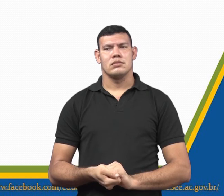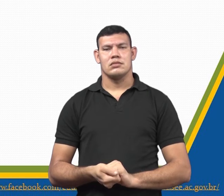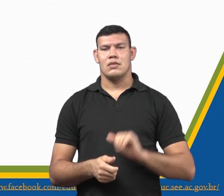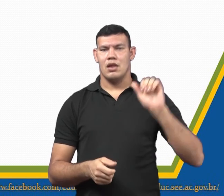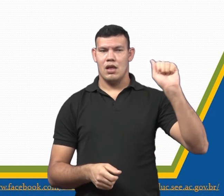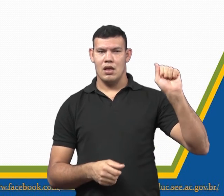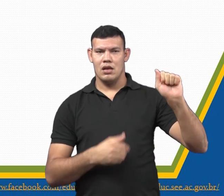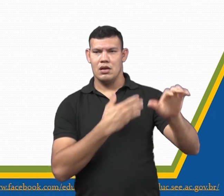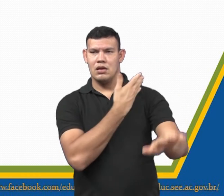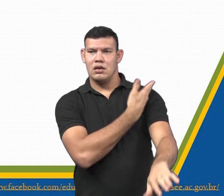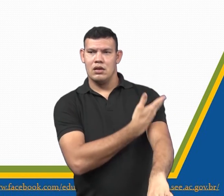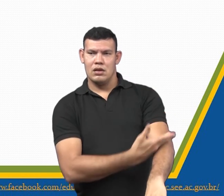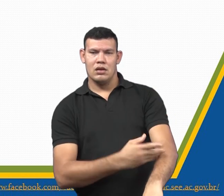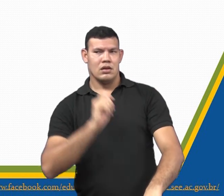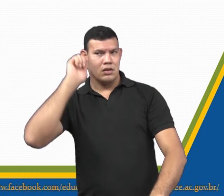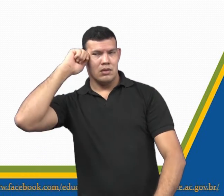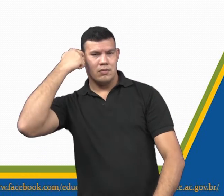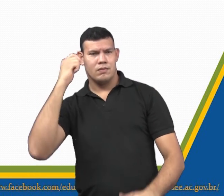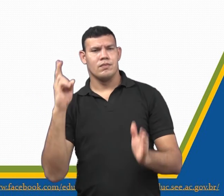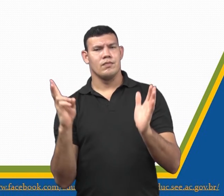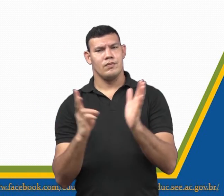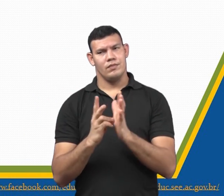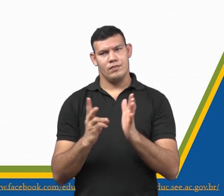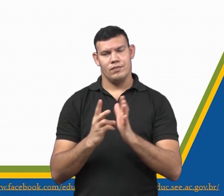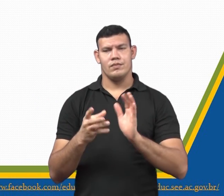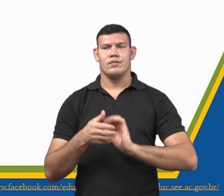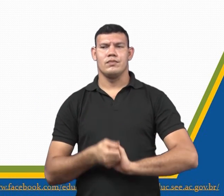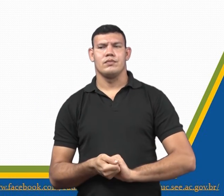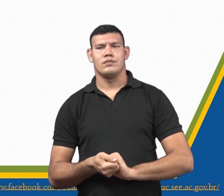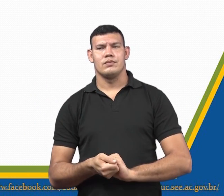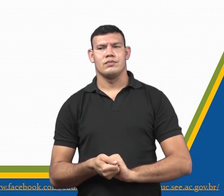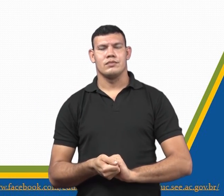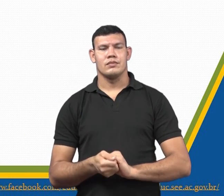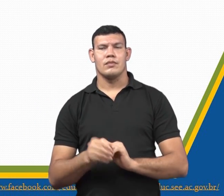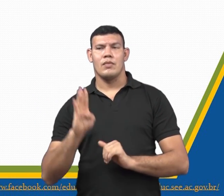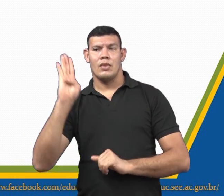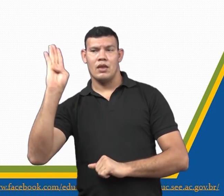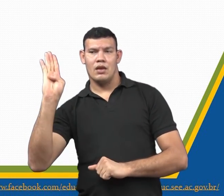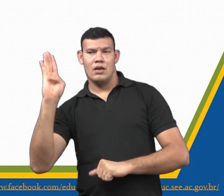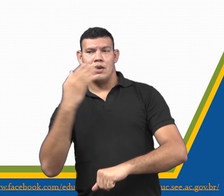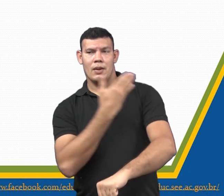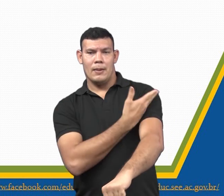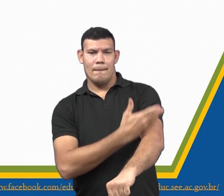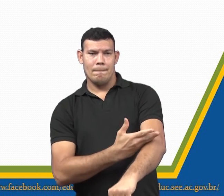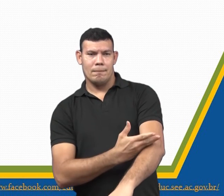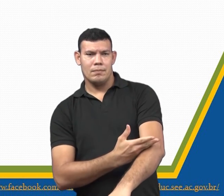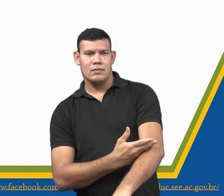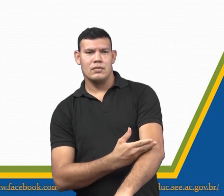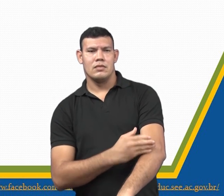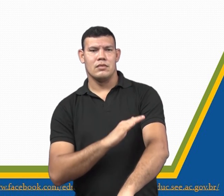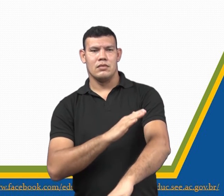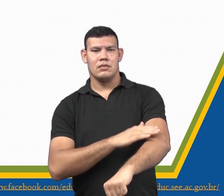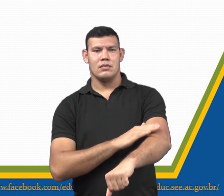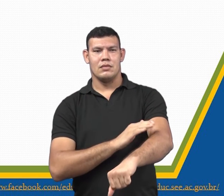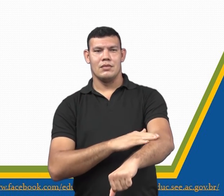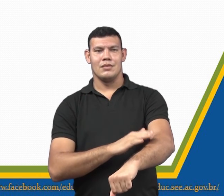A. Brancos, negros e indígenas. B. Brancos, pardos e